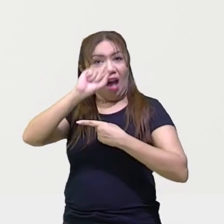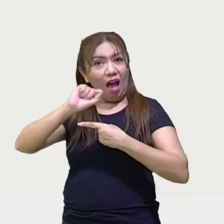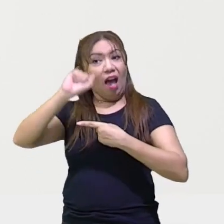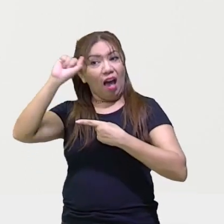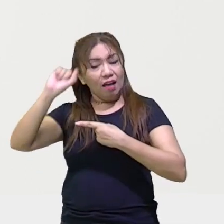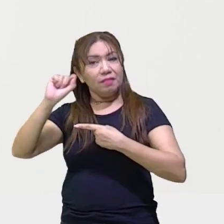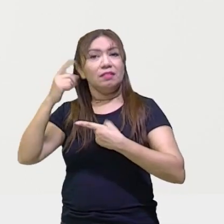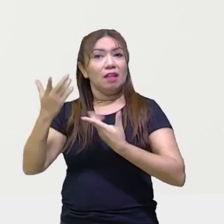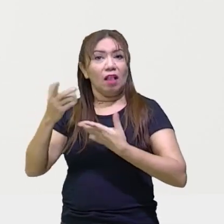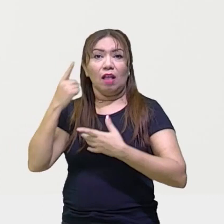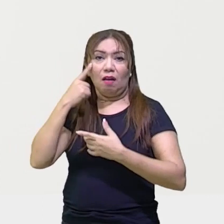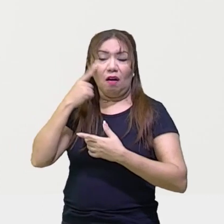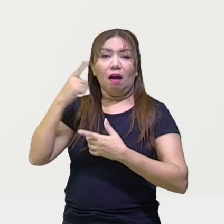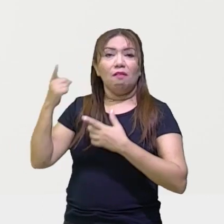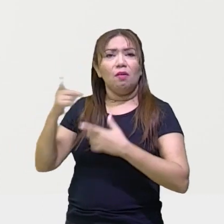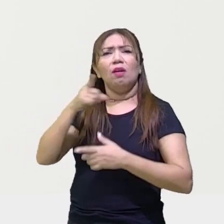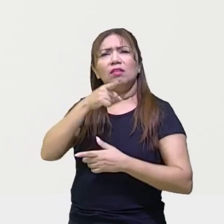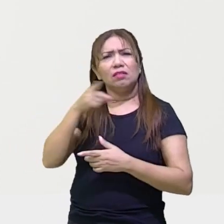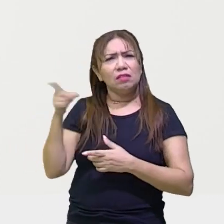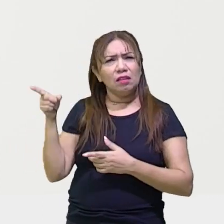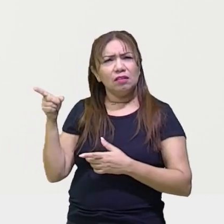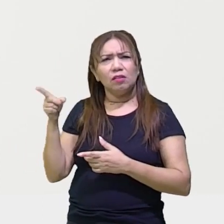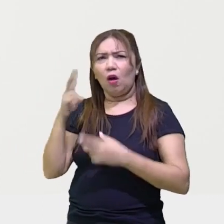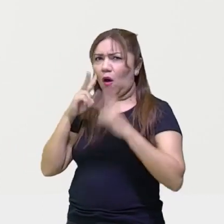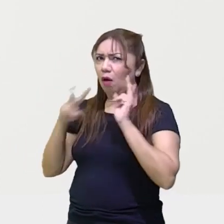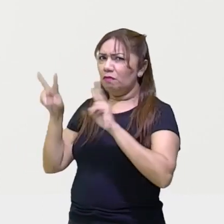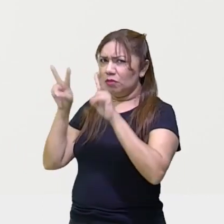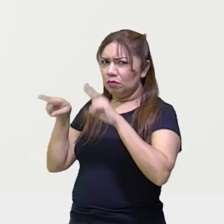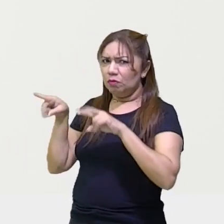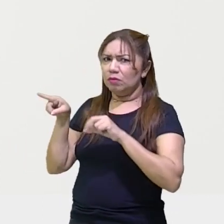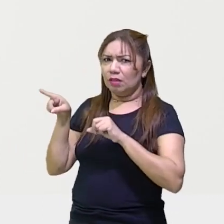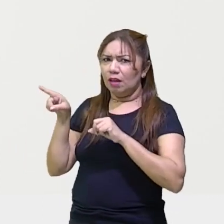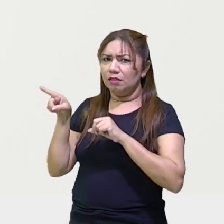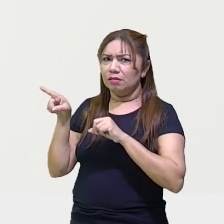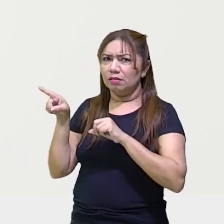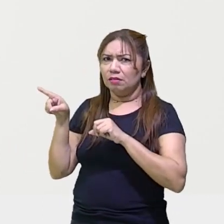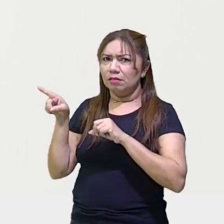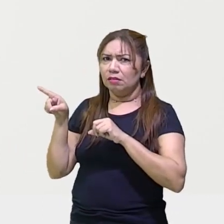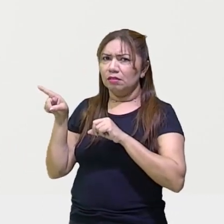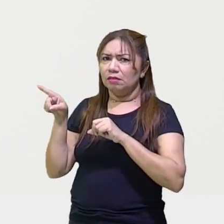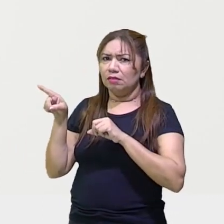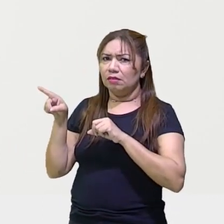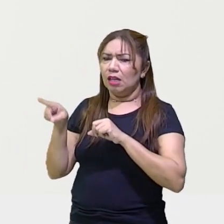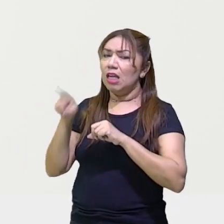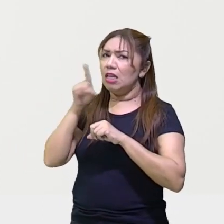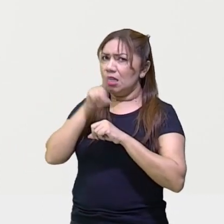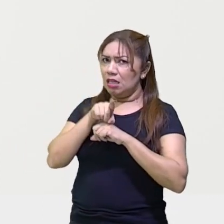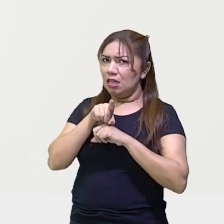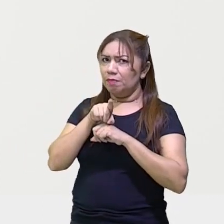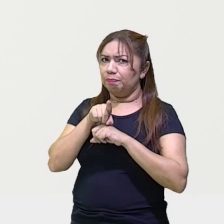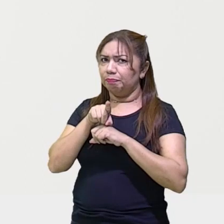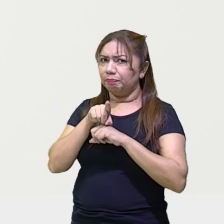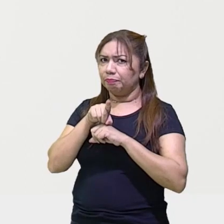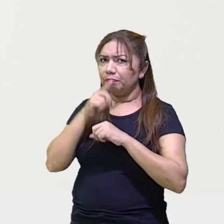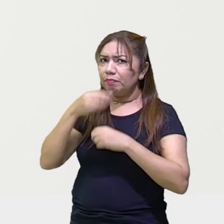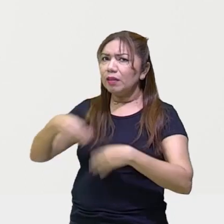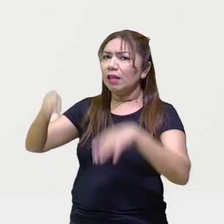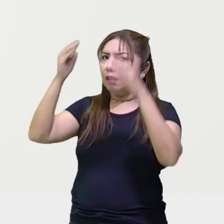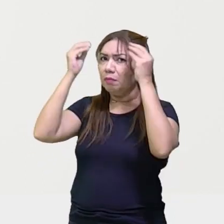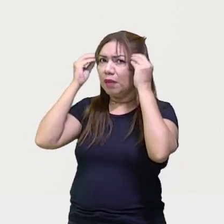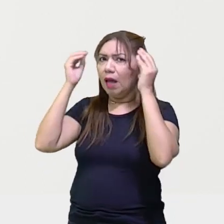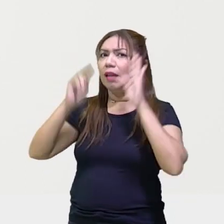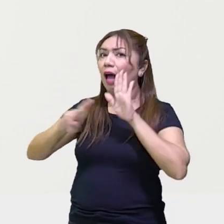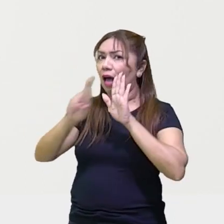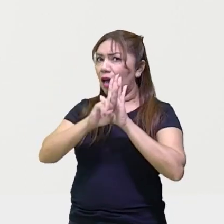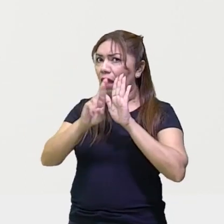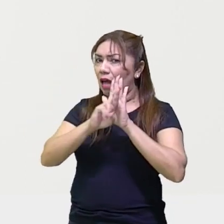acentuadas. E eu gostaria que vocês visualizassem e levassem e rememorassem a regra